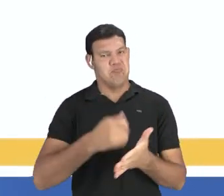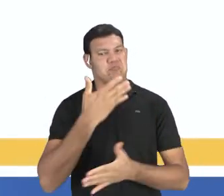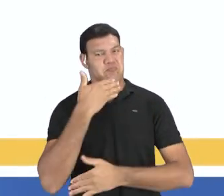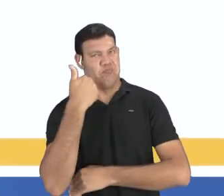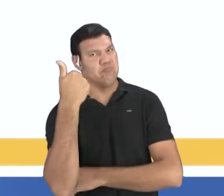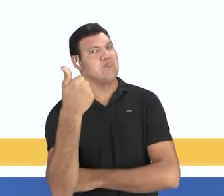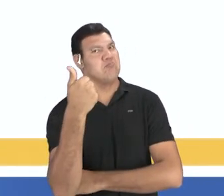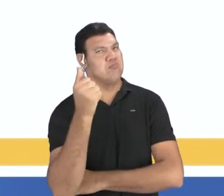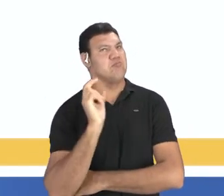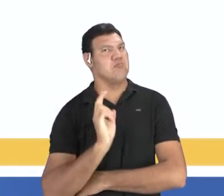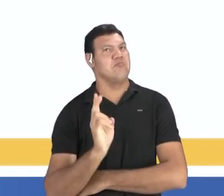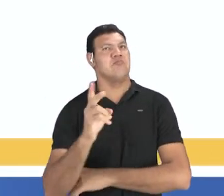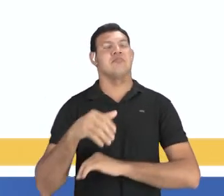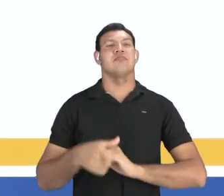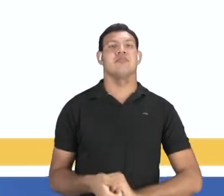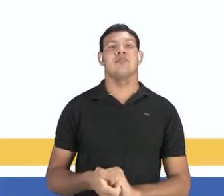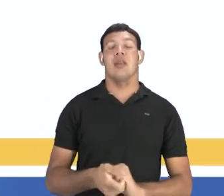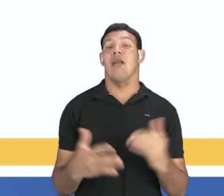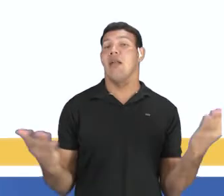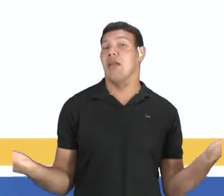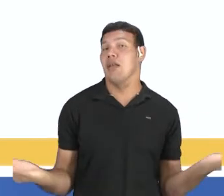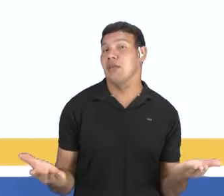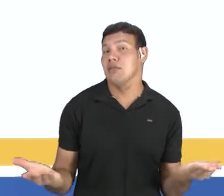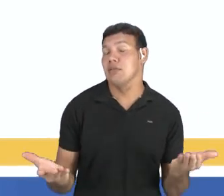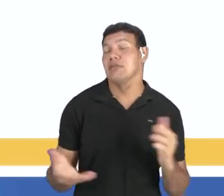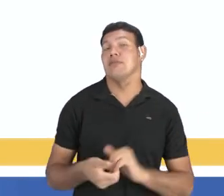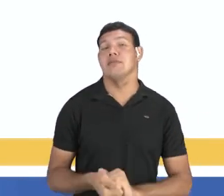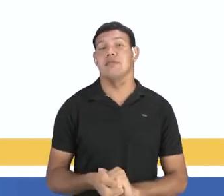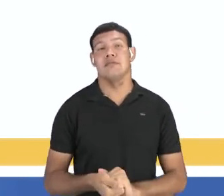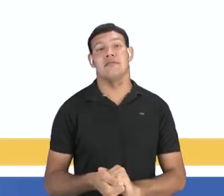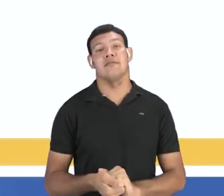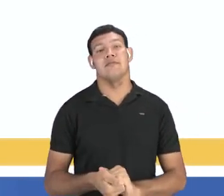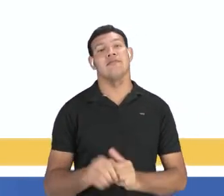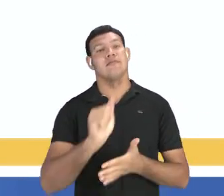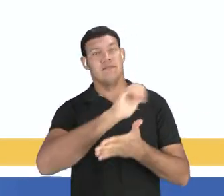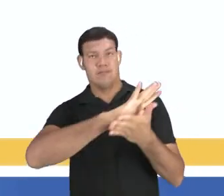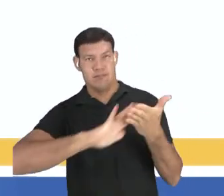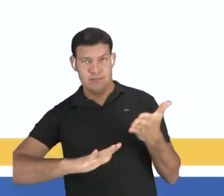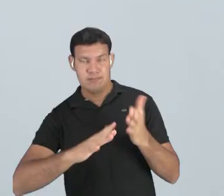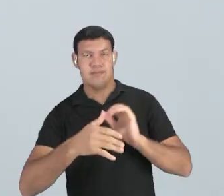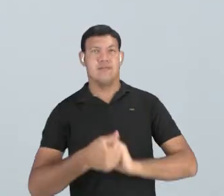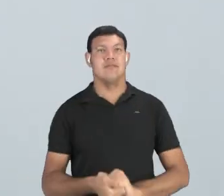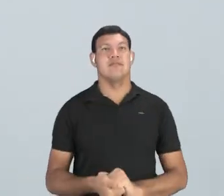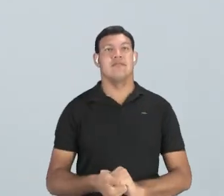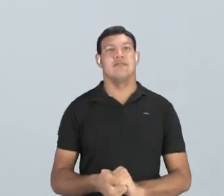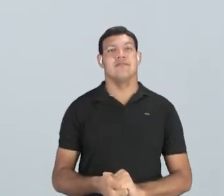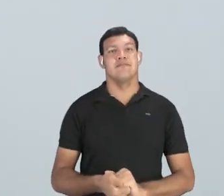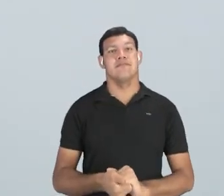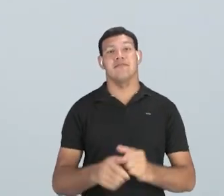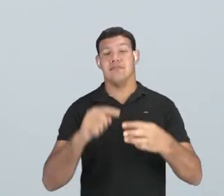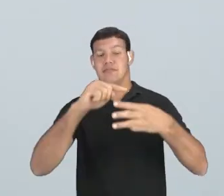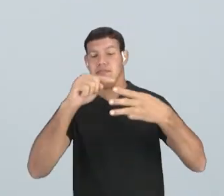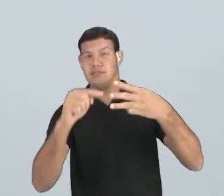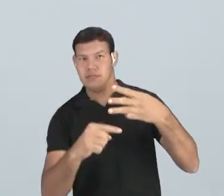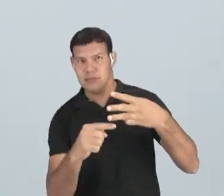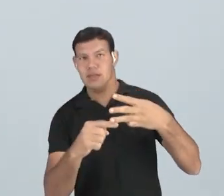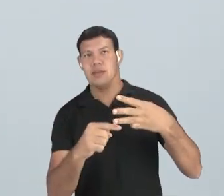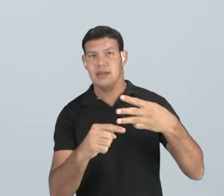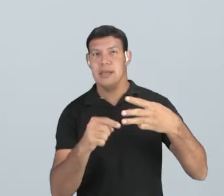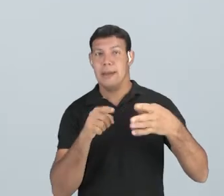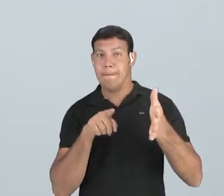cavalo bom então pessoal aqui nós vamos ter um exercício né com o 3 questões